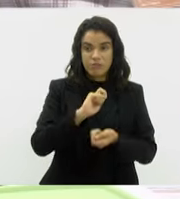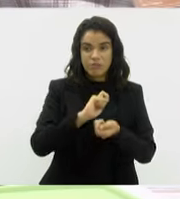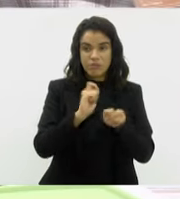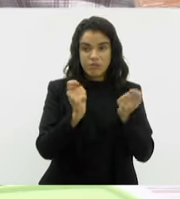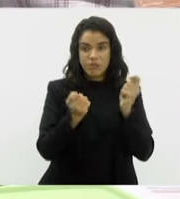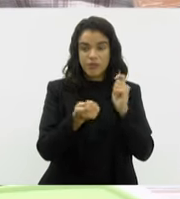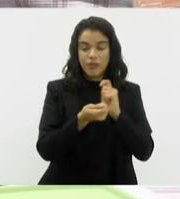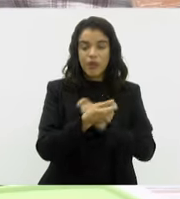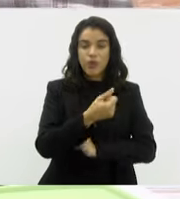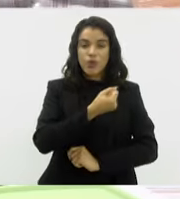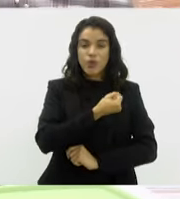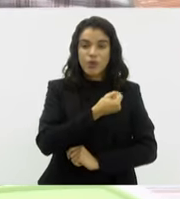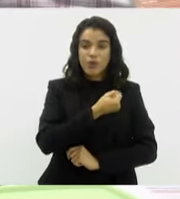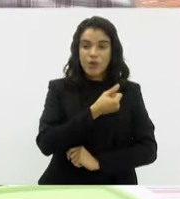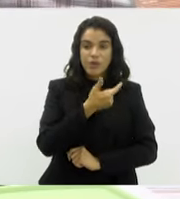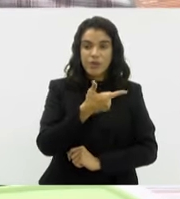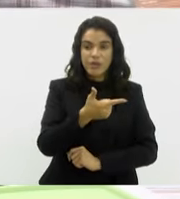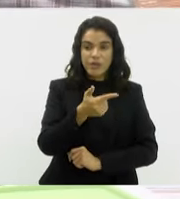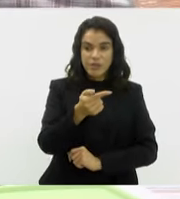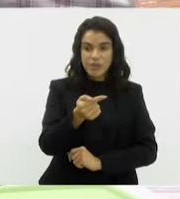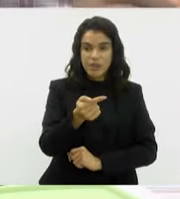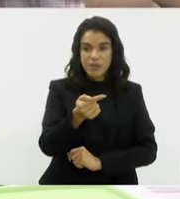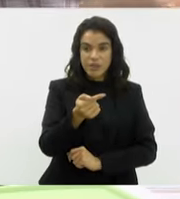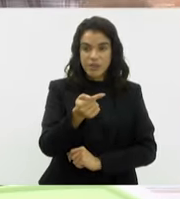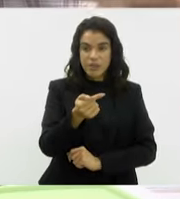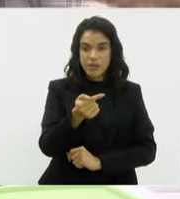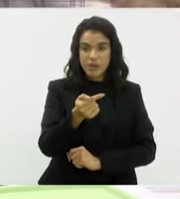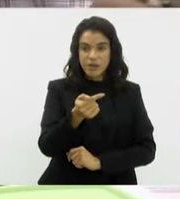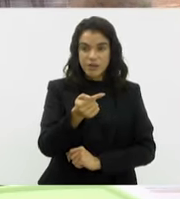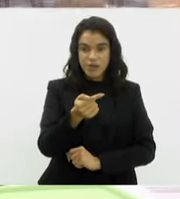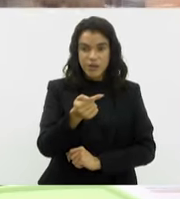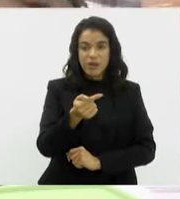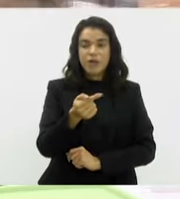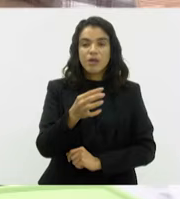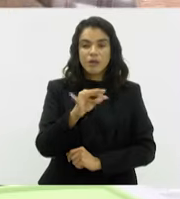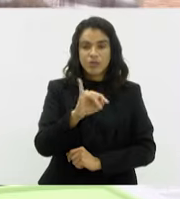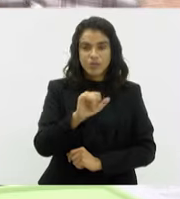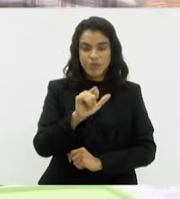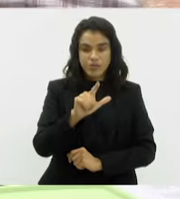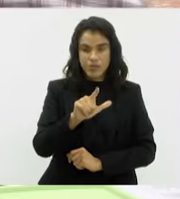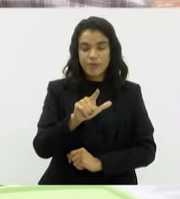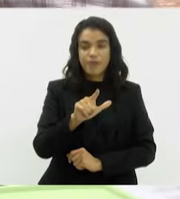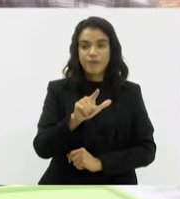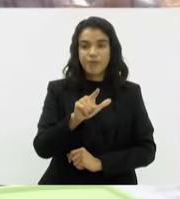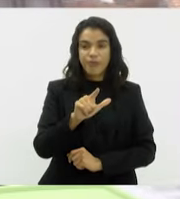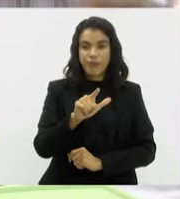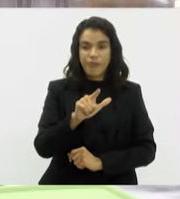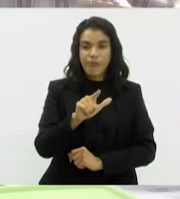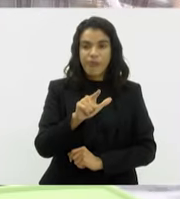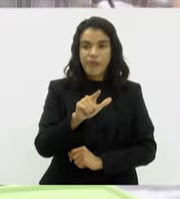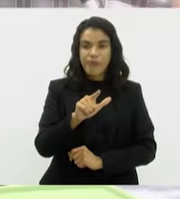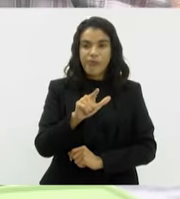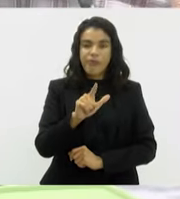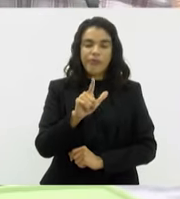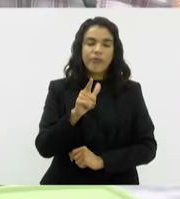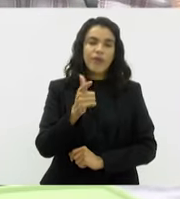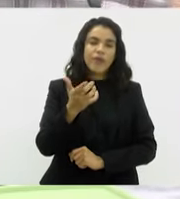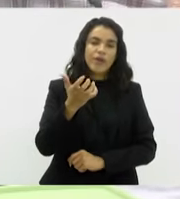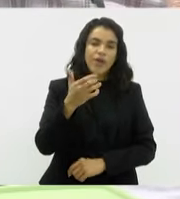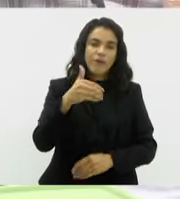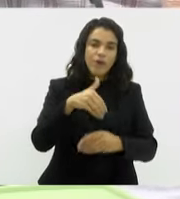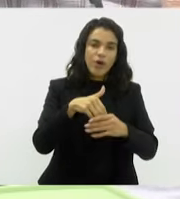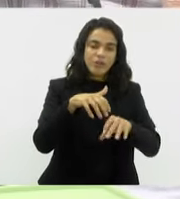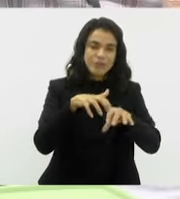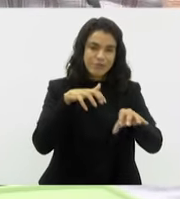Qual? O 27, aquele da perícia. Transformado em tio. Perfeito. Ah, tá. Eu ia até dar um voto separado, mas